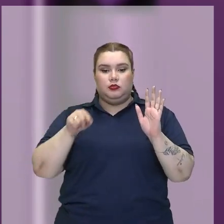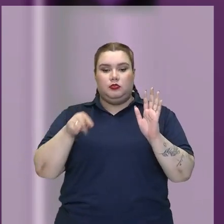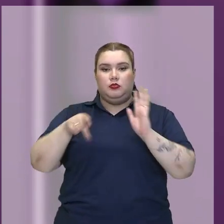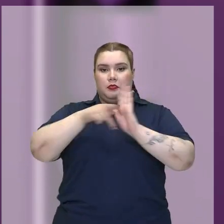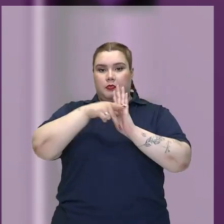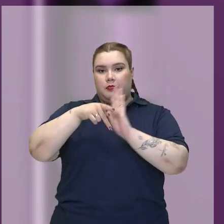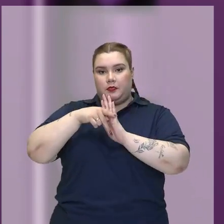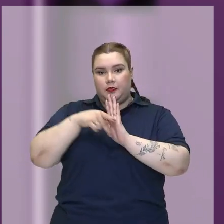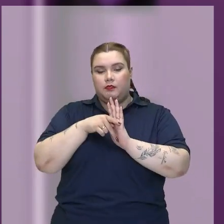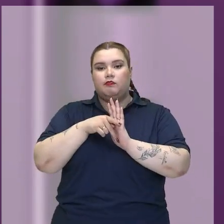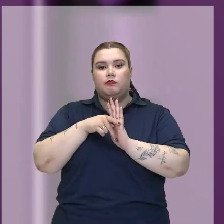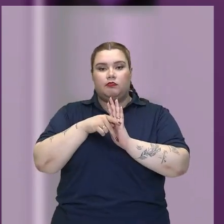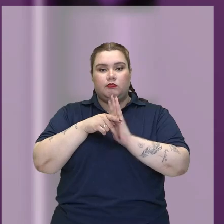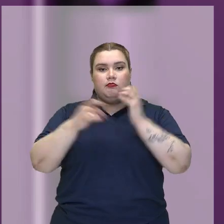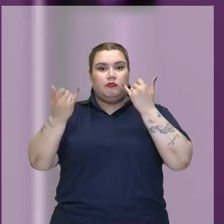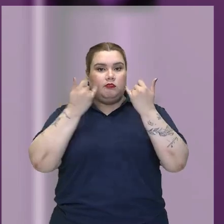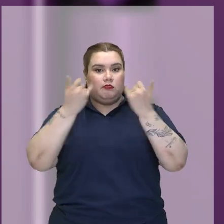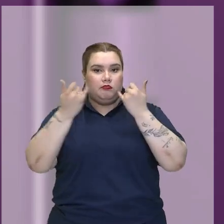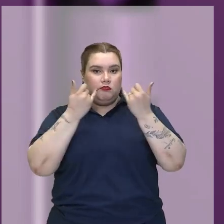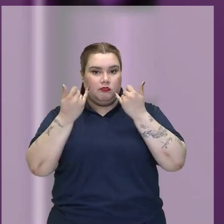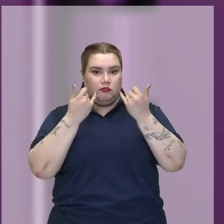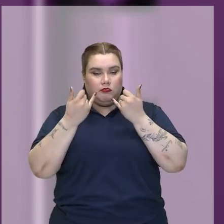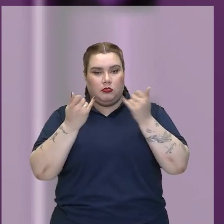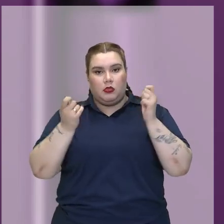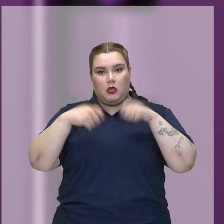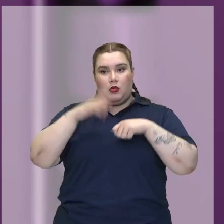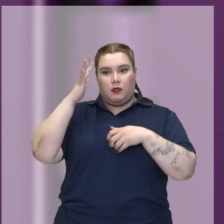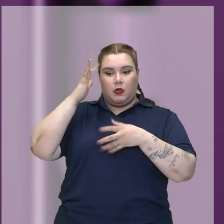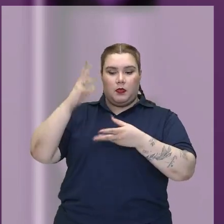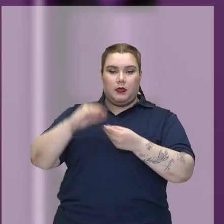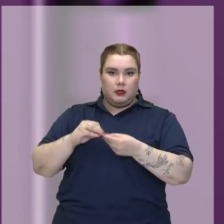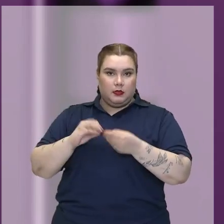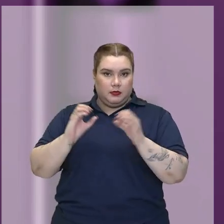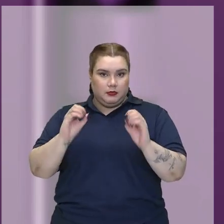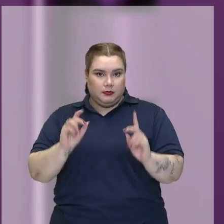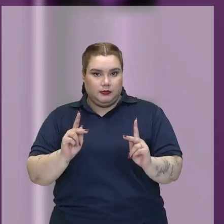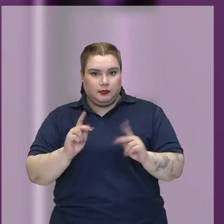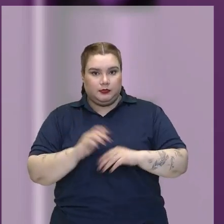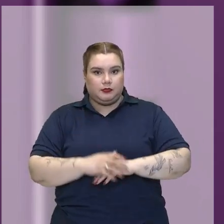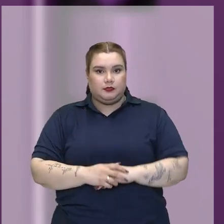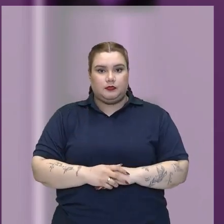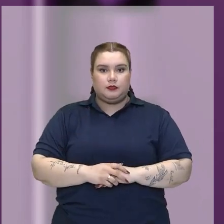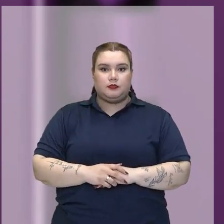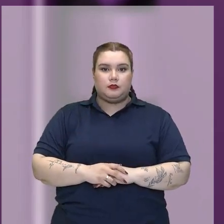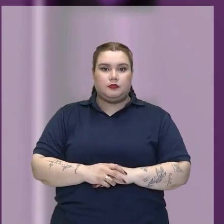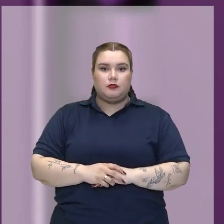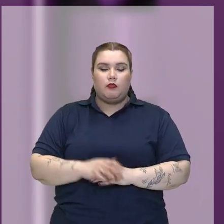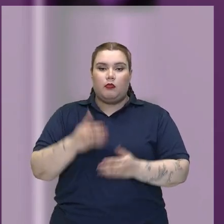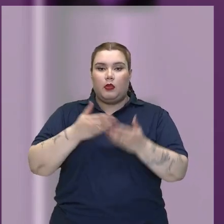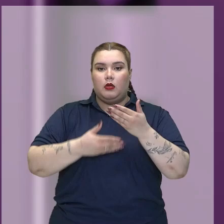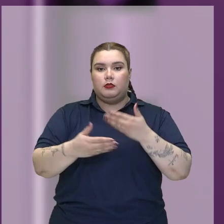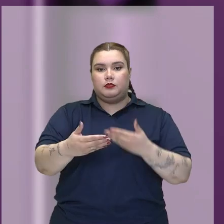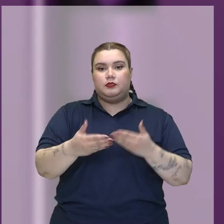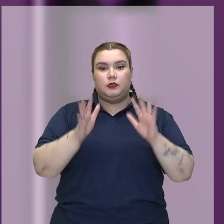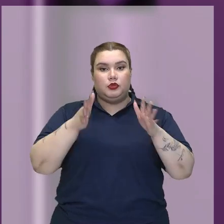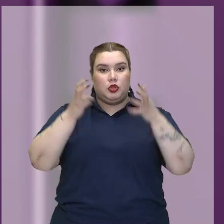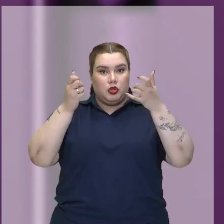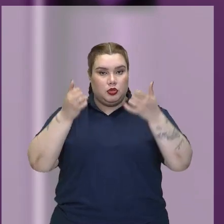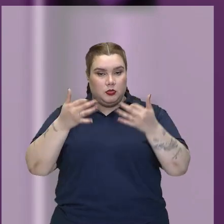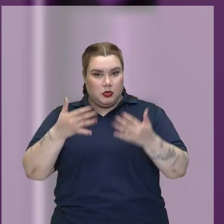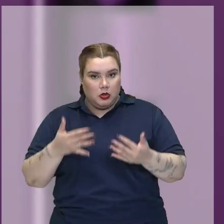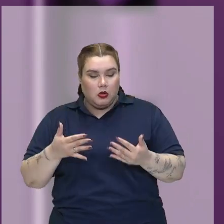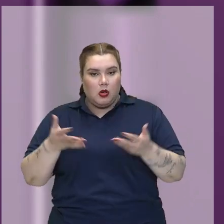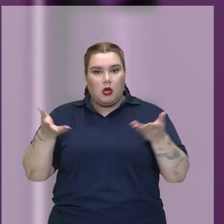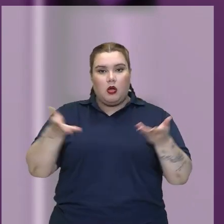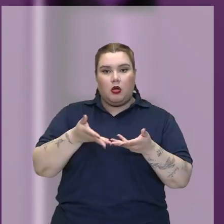aí, ajuda a gente a entender o que é o ponto, tá bom? Uma vez que eu falei, então, sobre o ponto,